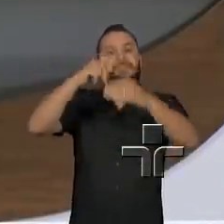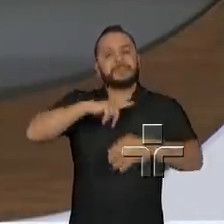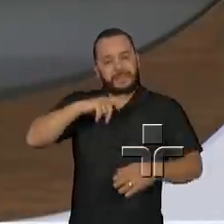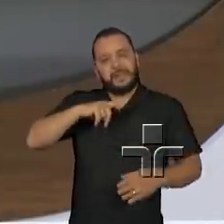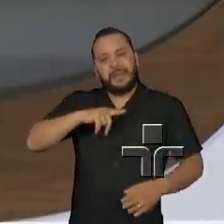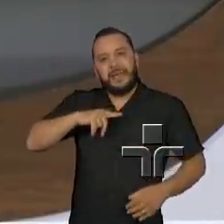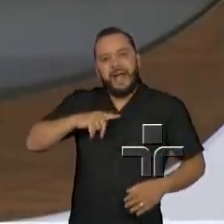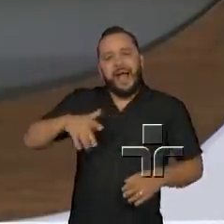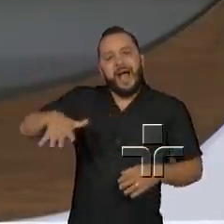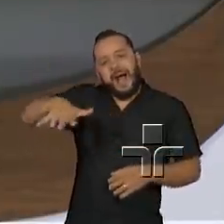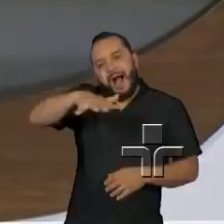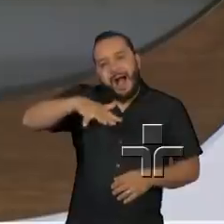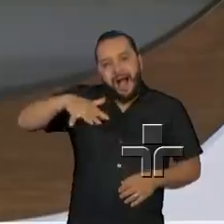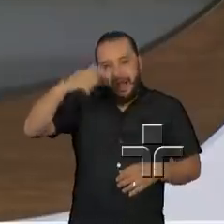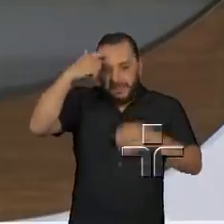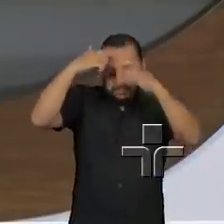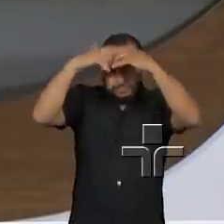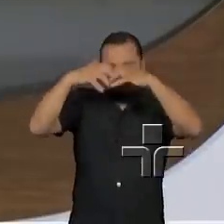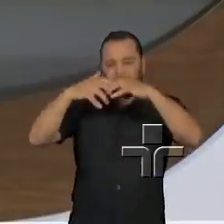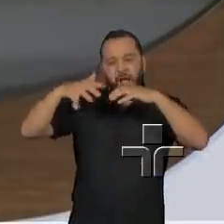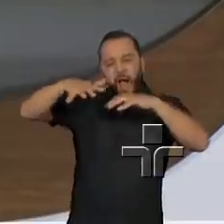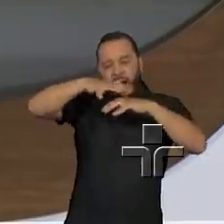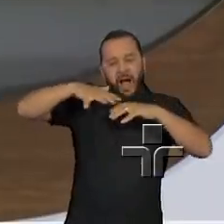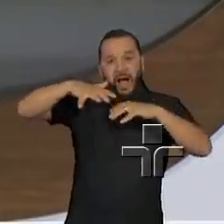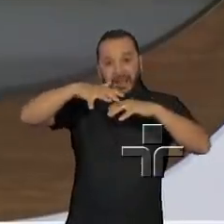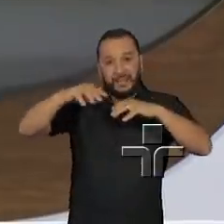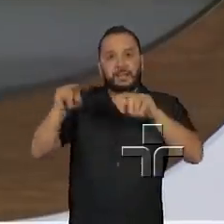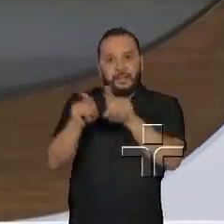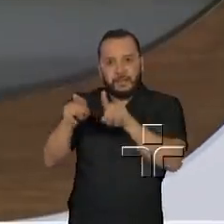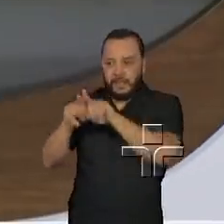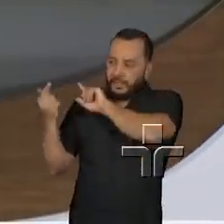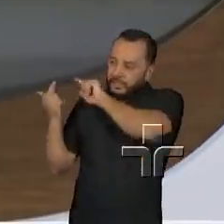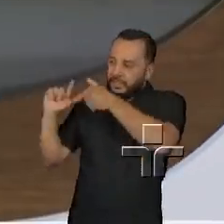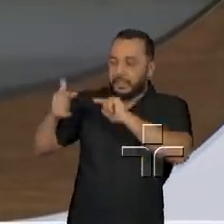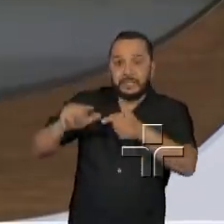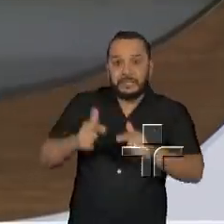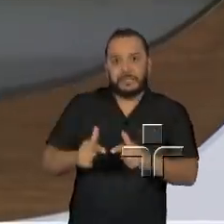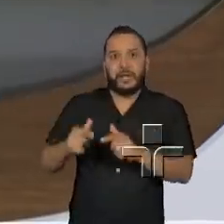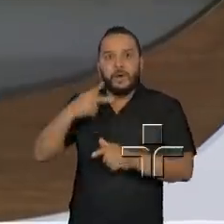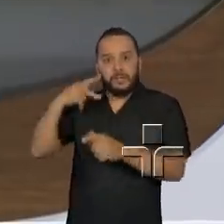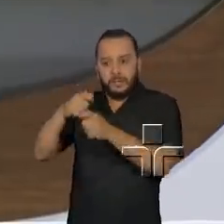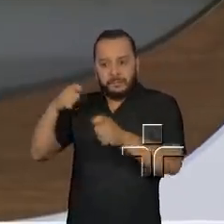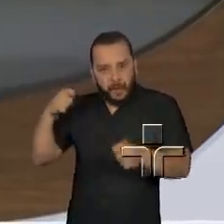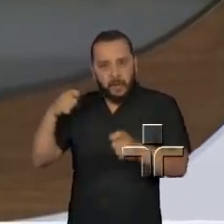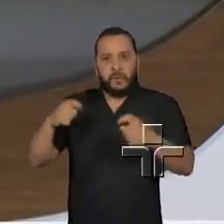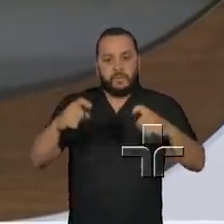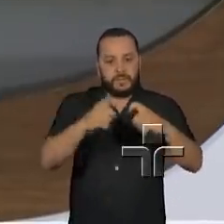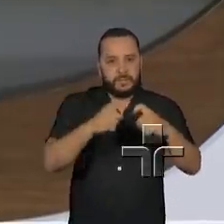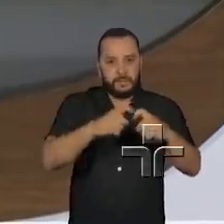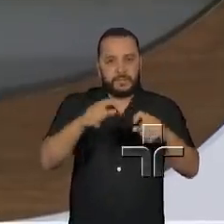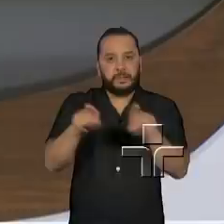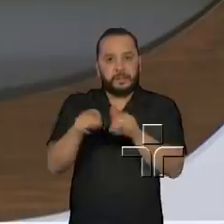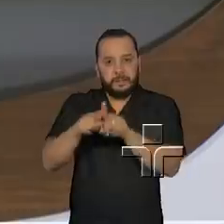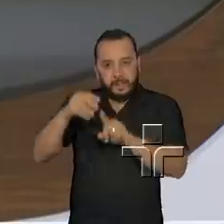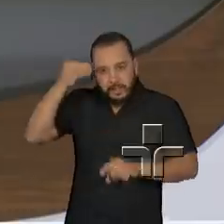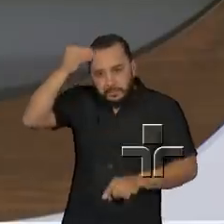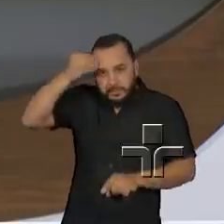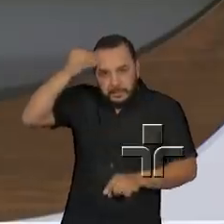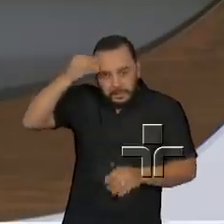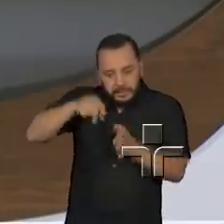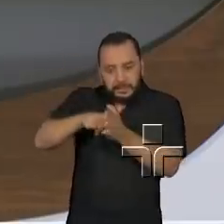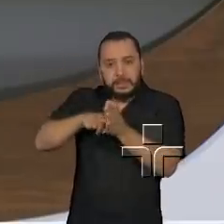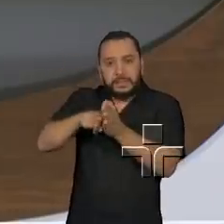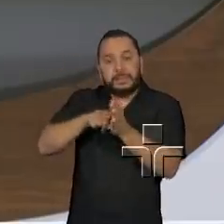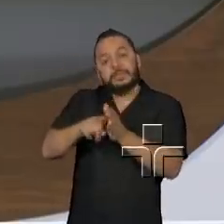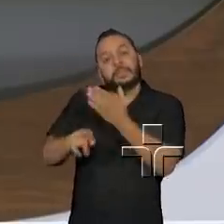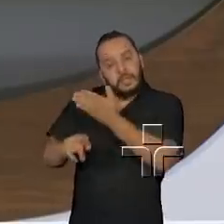de investigação da mente, das tradições tribais, à medicina e à psicanálise. Seu autor, um militante pela